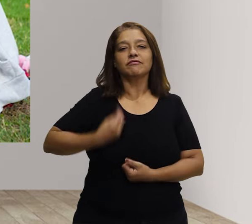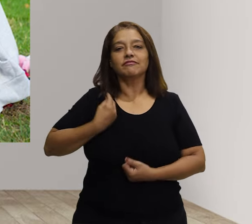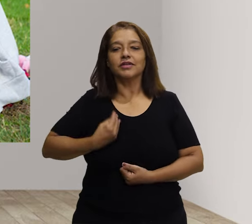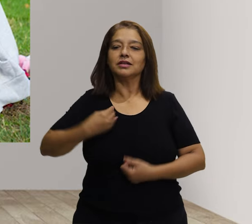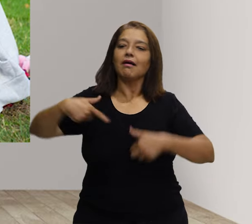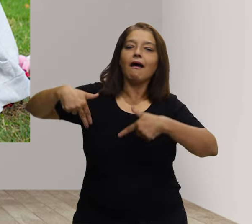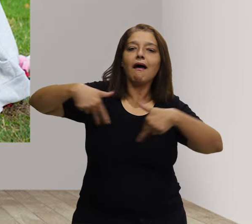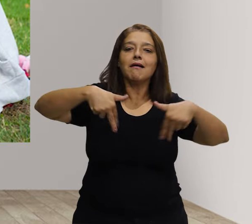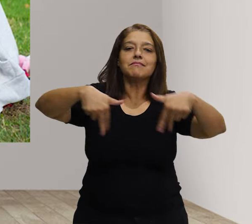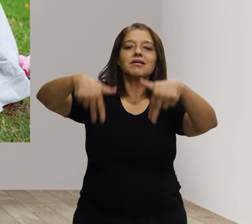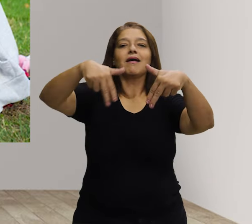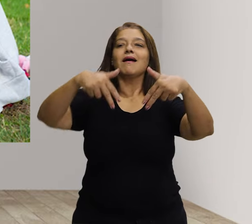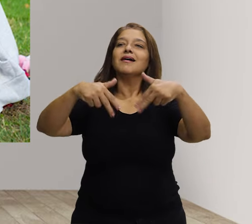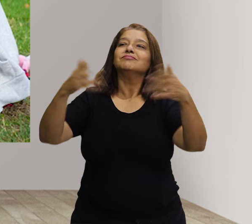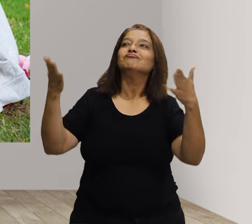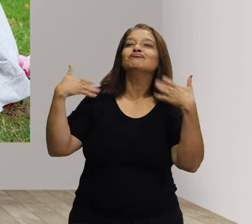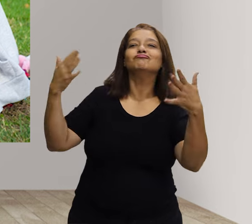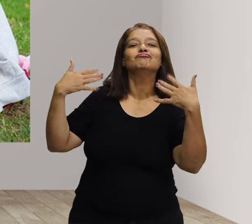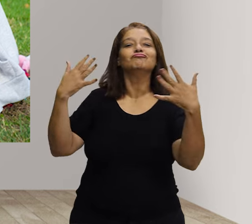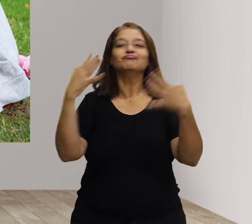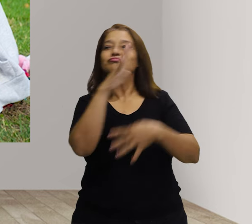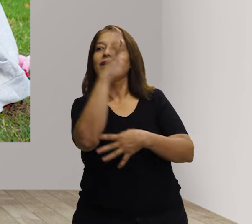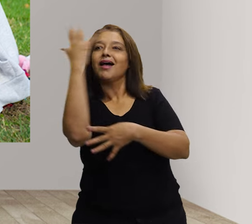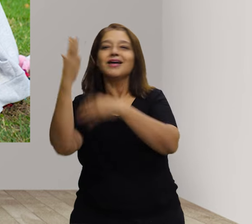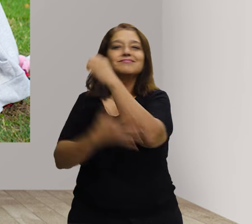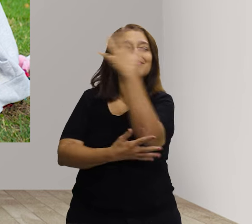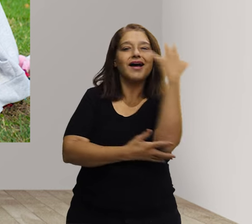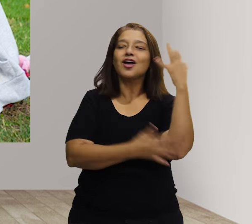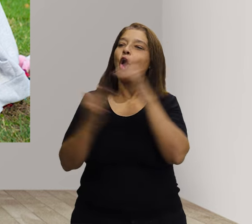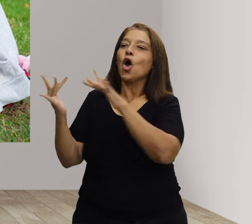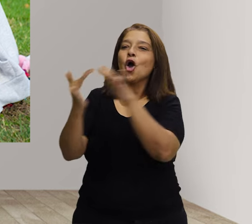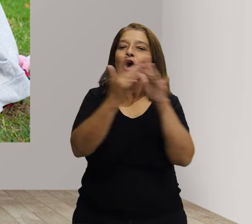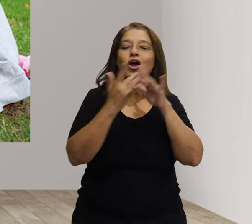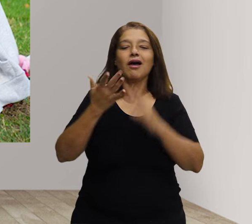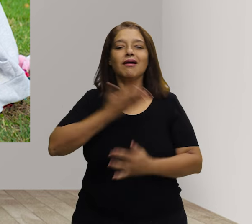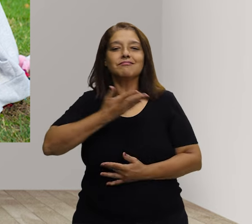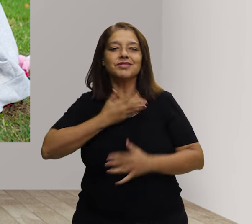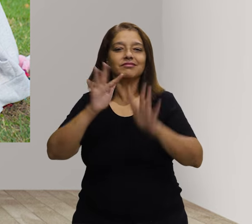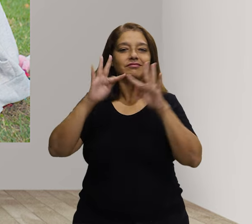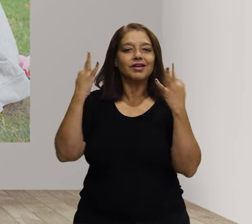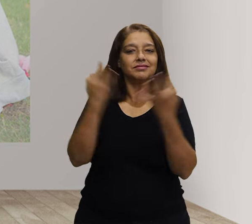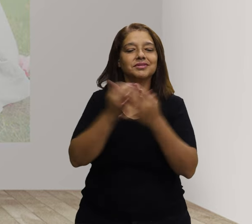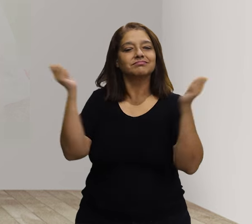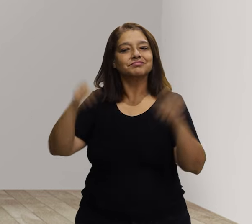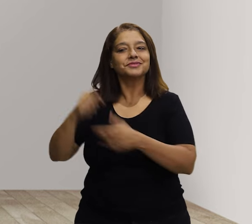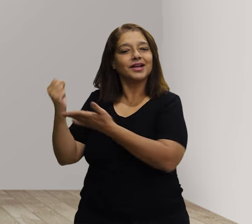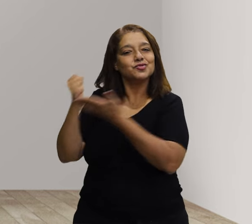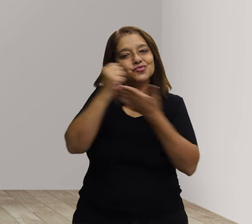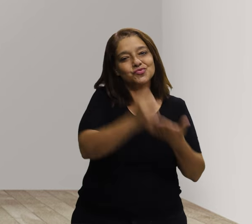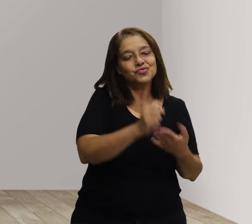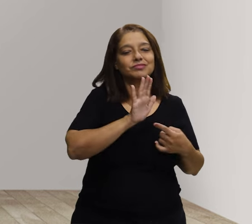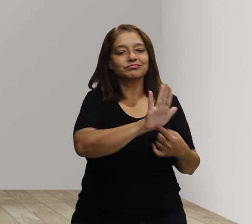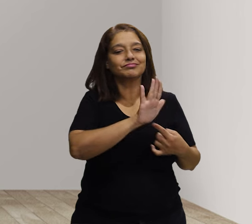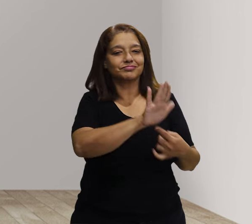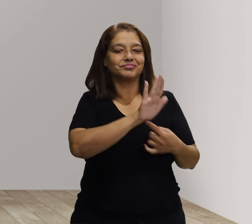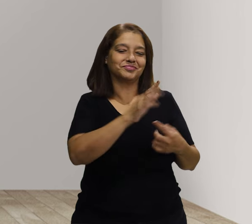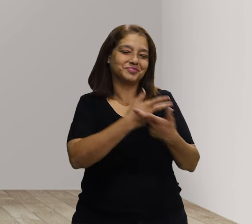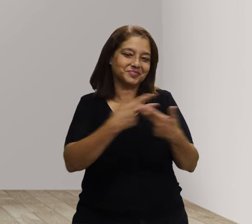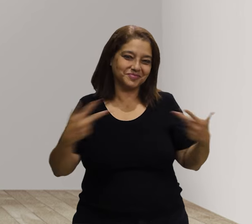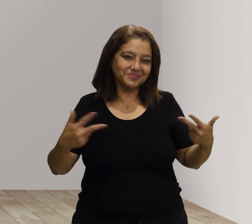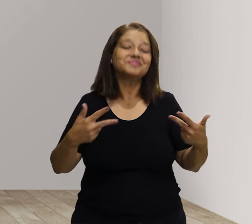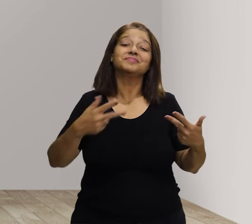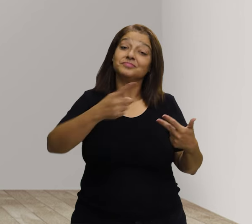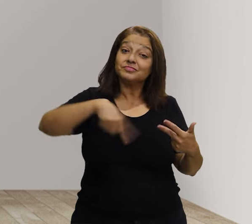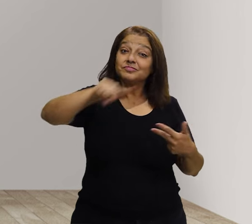manter-se conectado com amigos e familiares que oferecem apoio emocional. Procuram cuidar do sono e